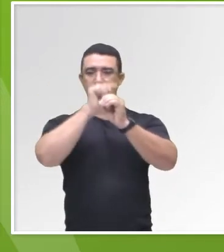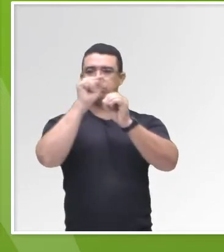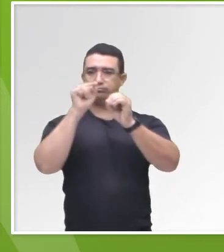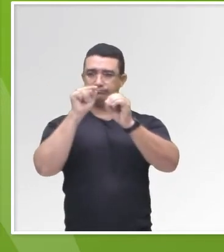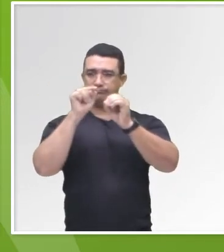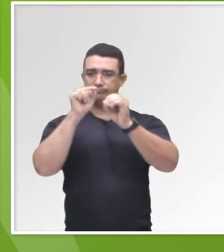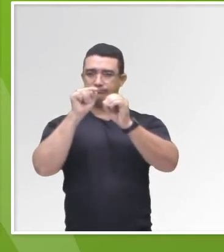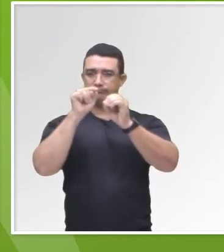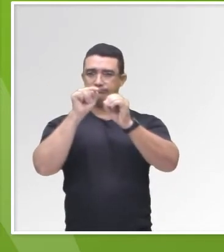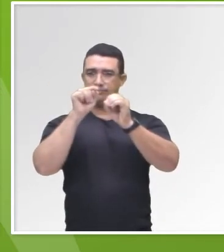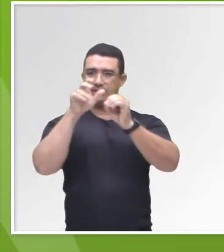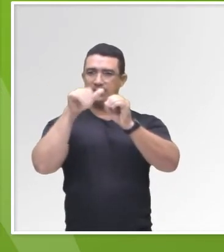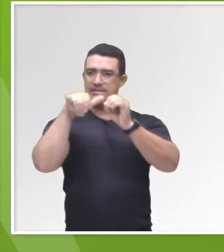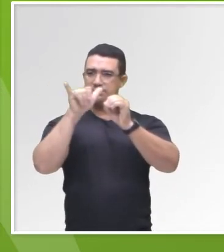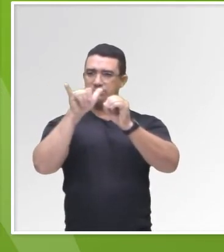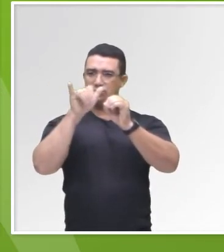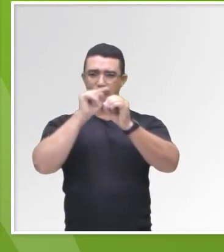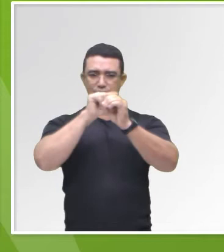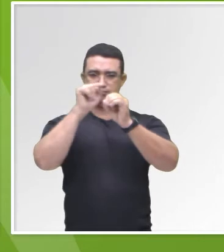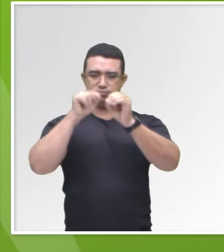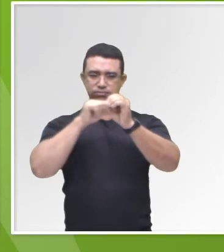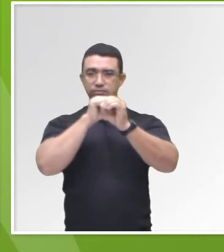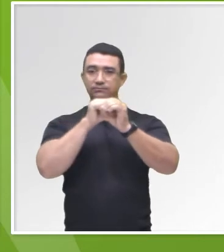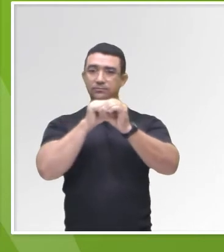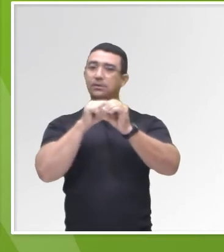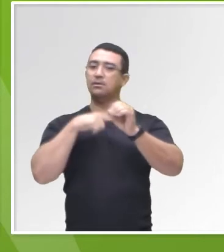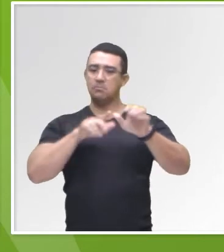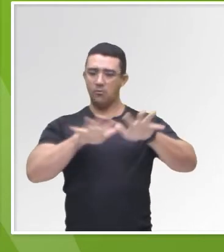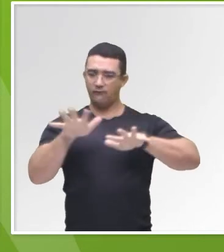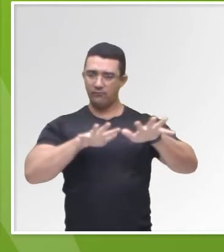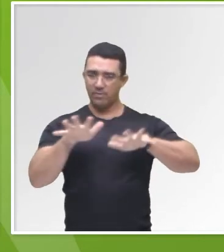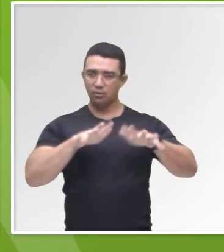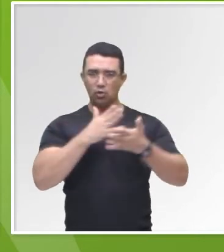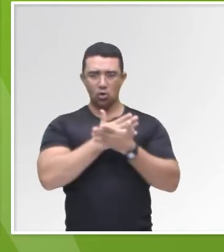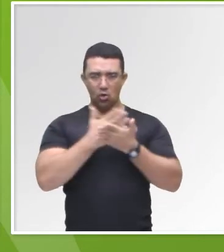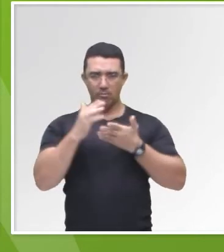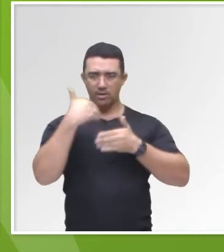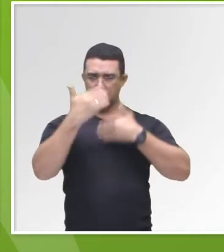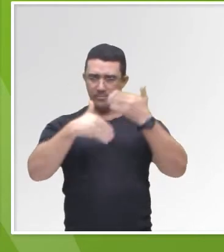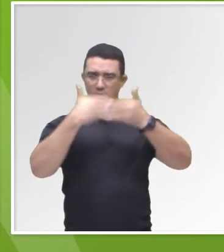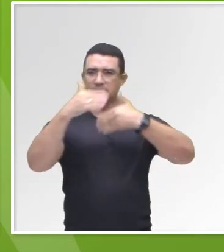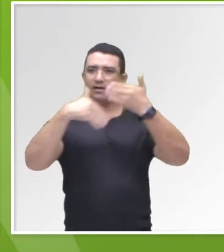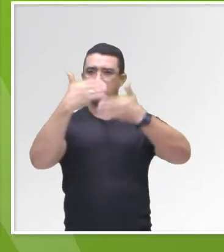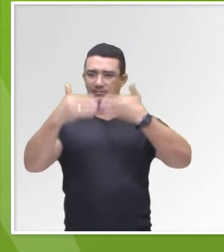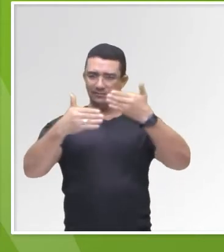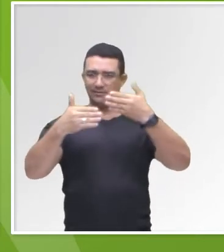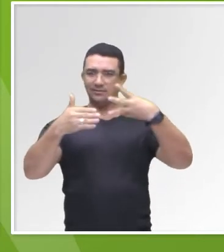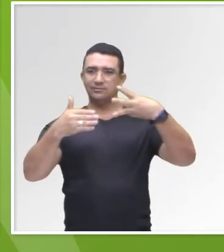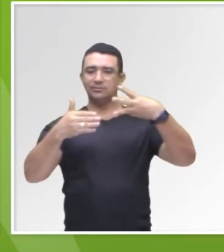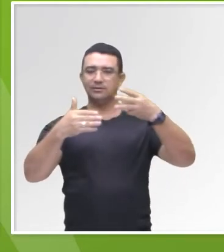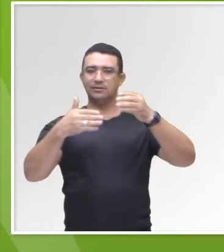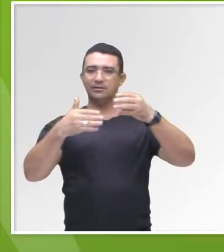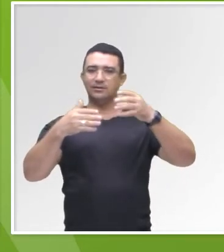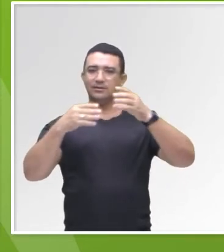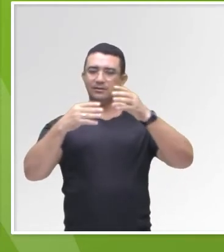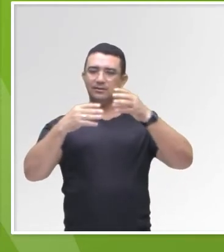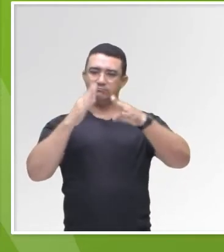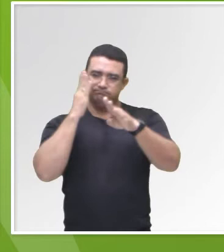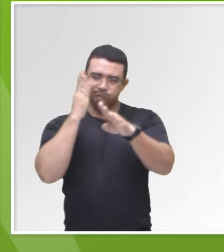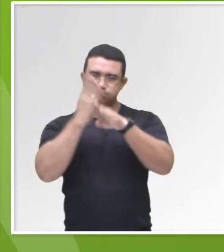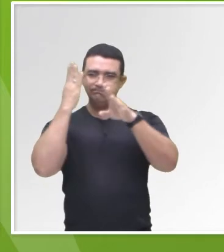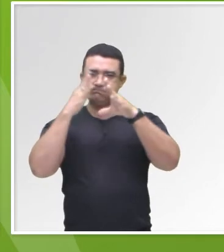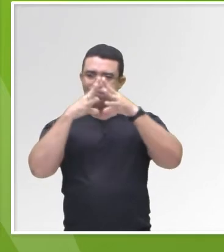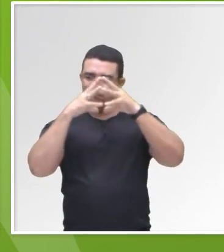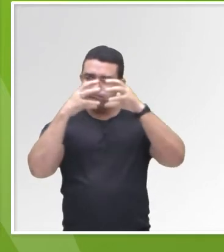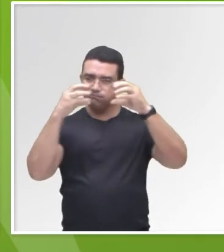aí eles se movimentam e dá início aí ao processo de divisão mitótica. Cada um centríolo numa